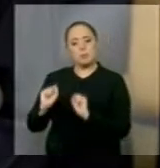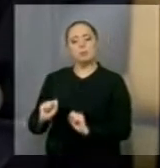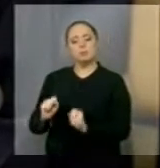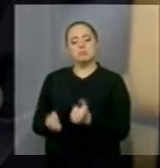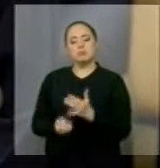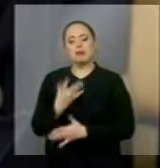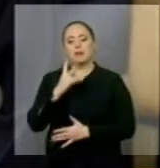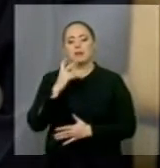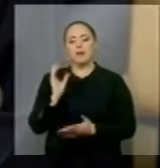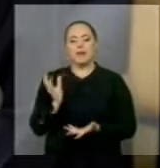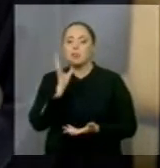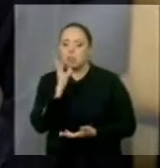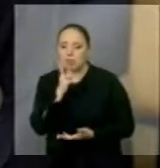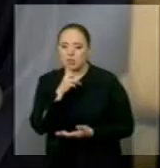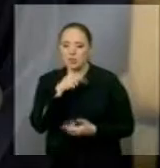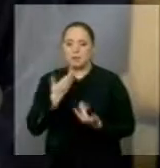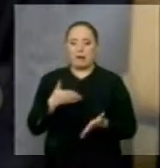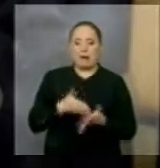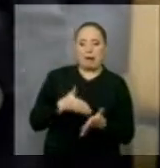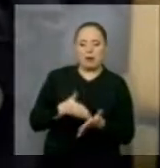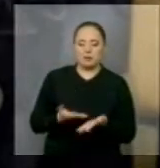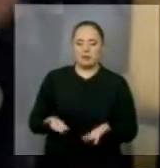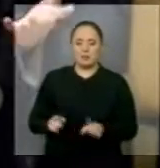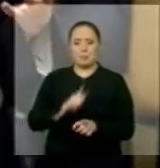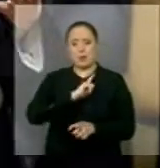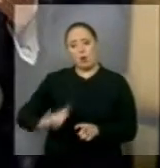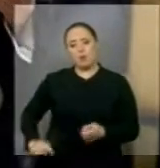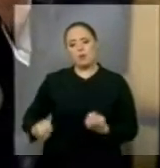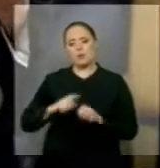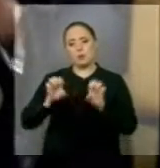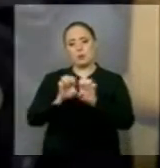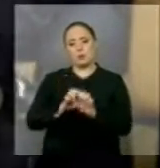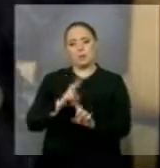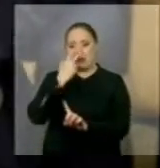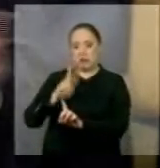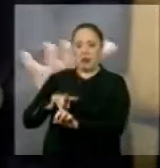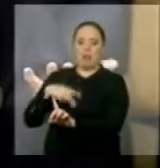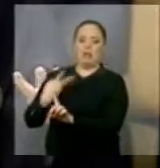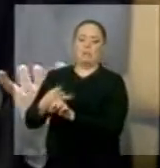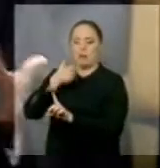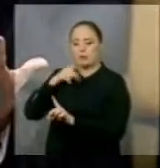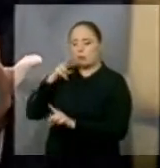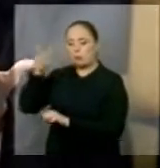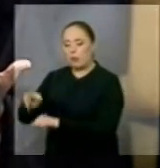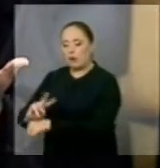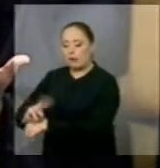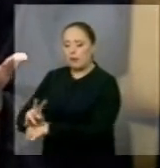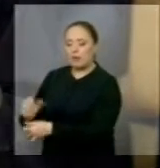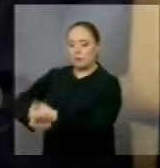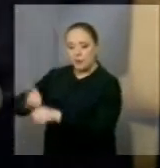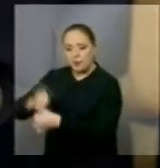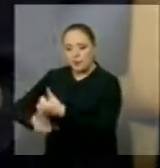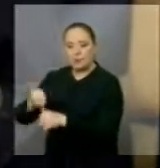algum entrave. O Estado teria que ter uma estrutura mais que redobrada para atender a todo esse volume